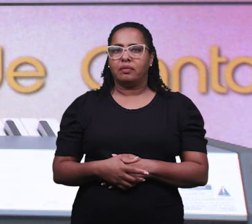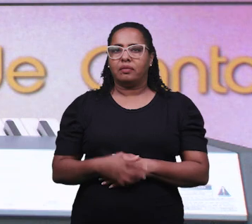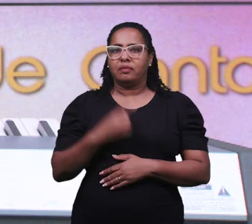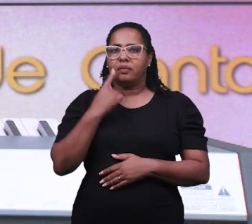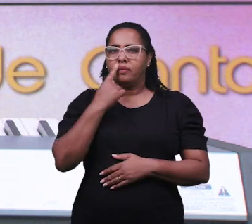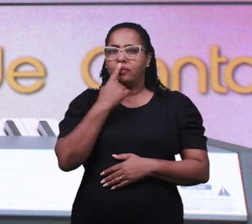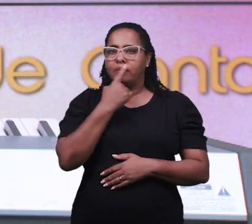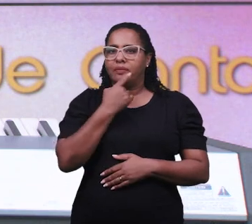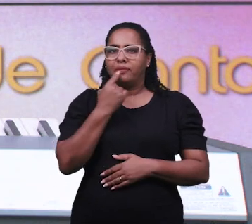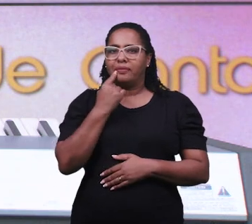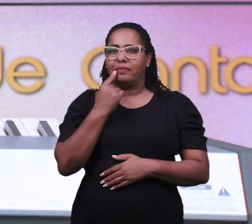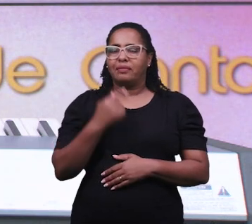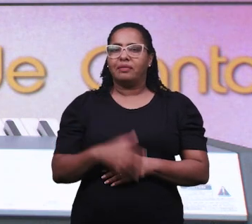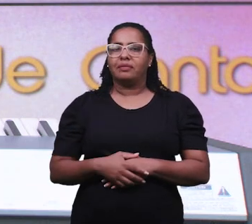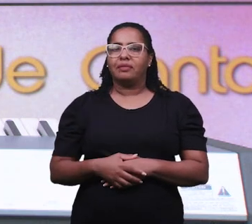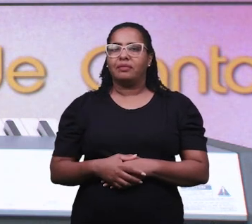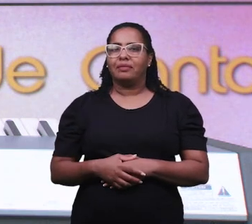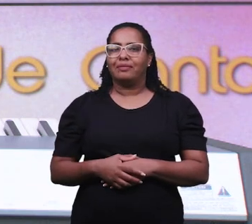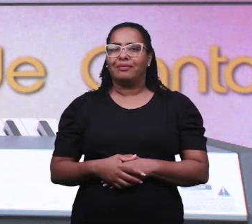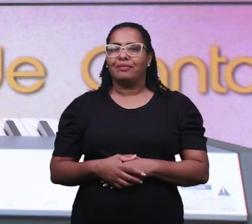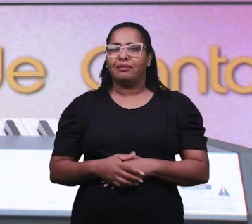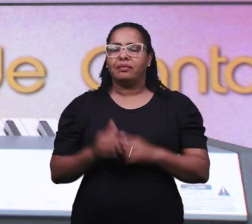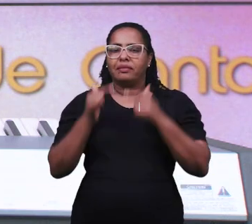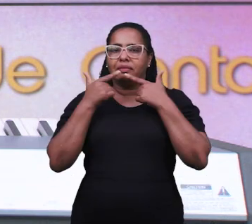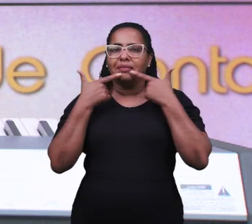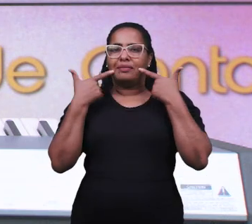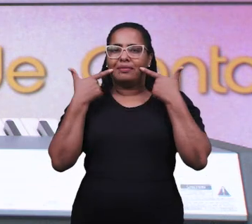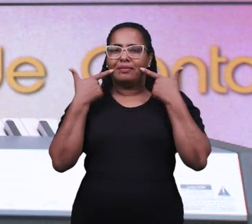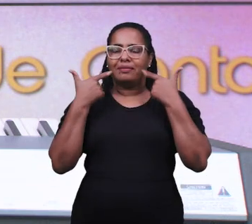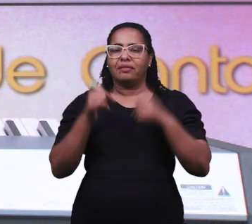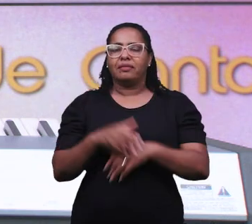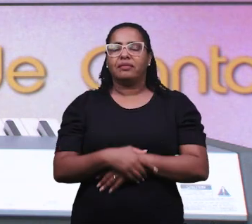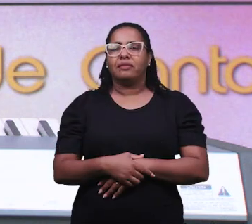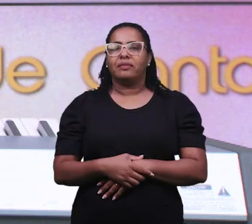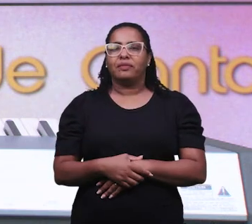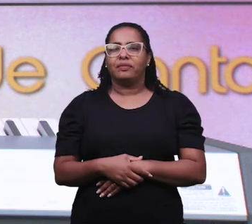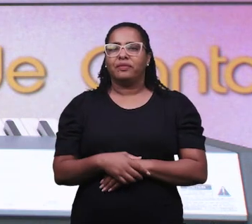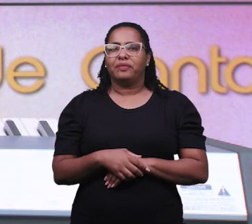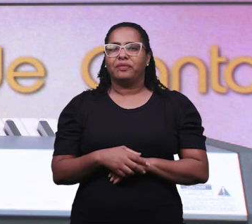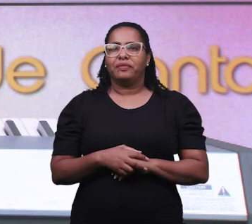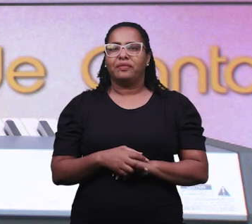Só lábios. Sorriso.